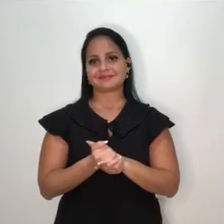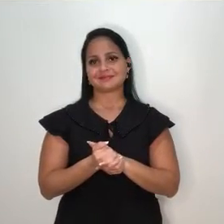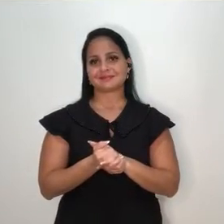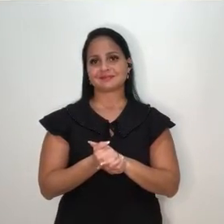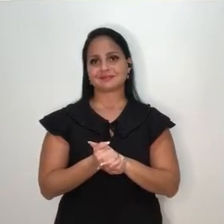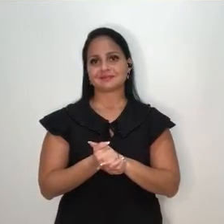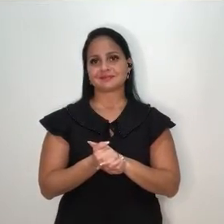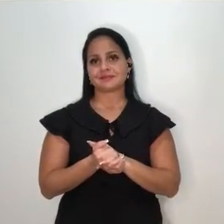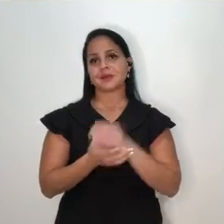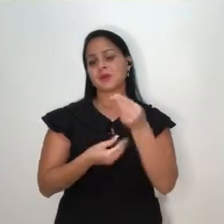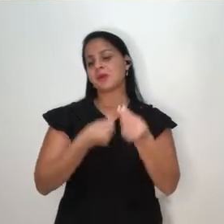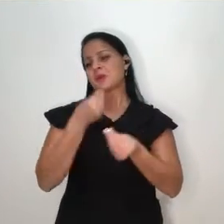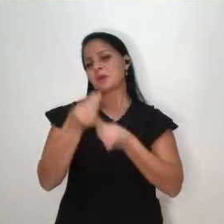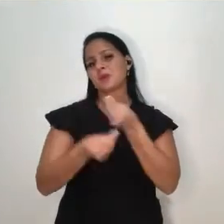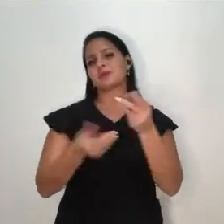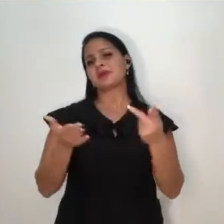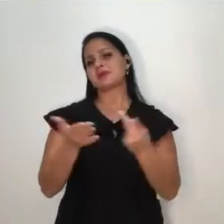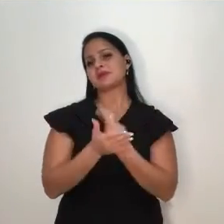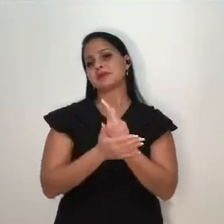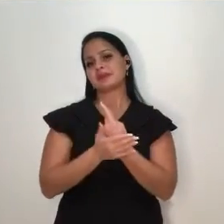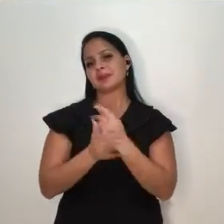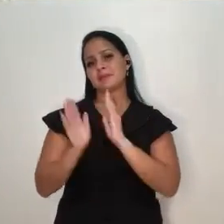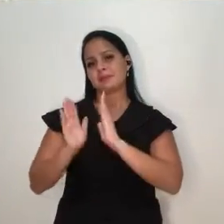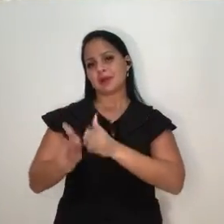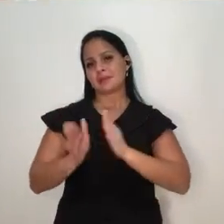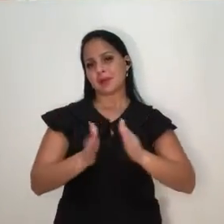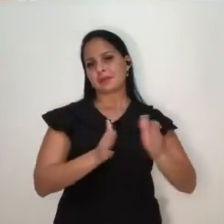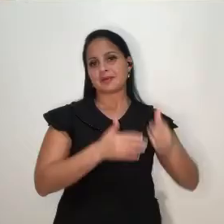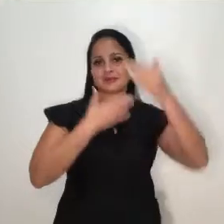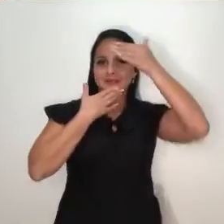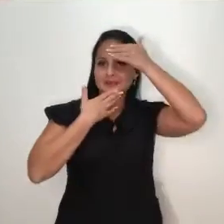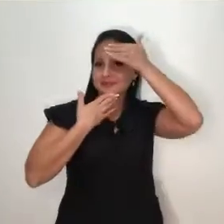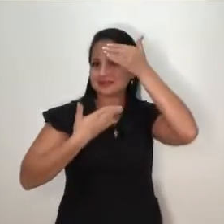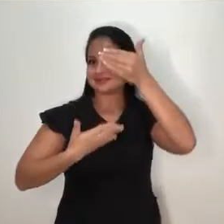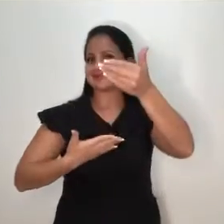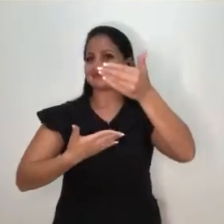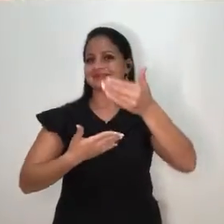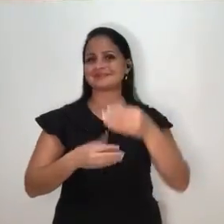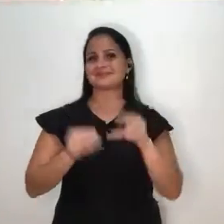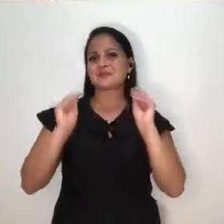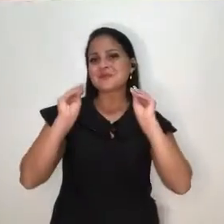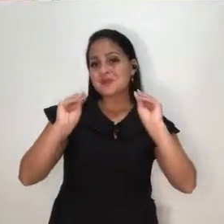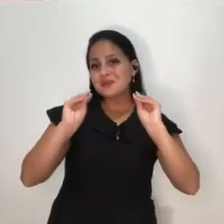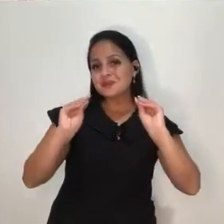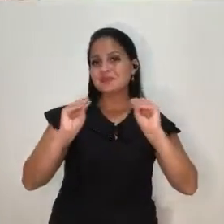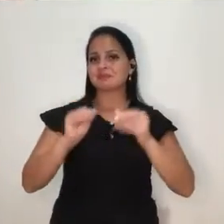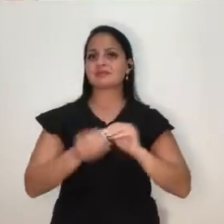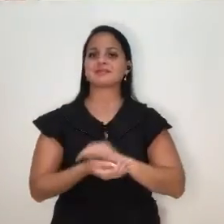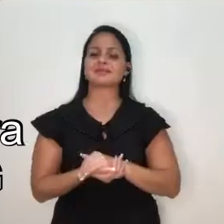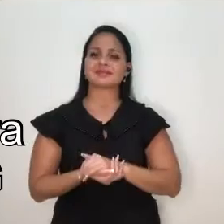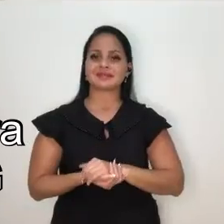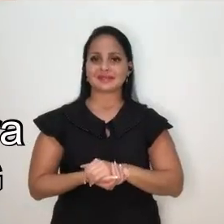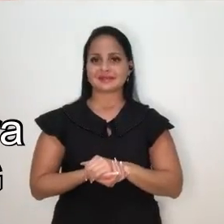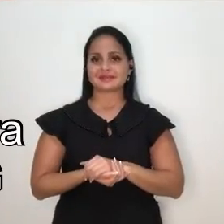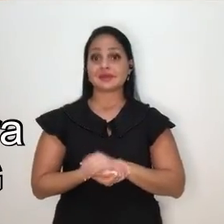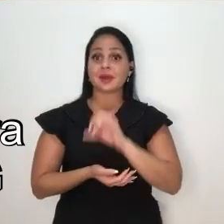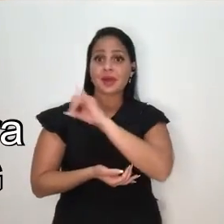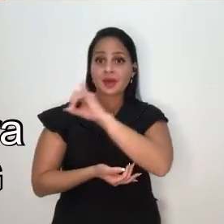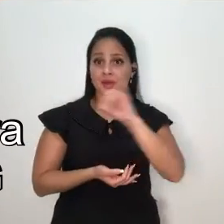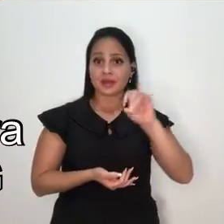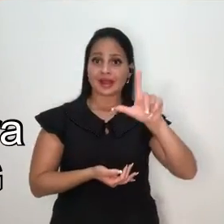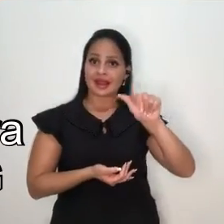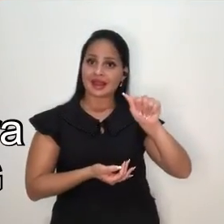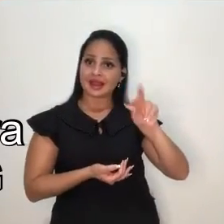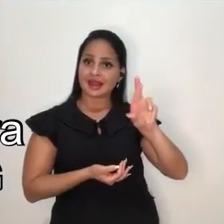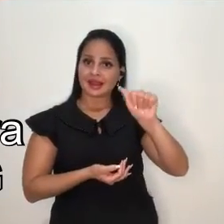como sucedeu tudo, né? Obrigada, gente. Beijinhos. Olá,